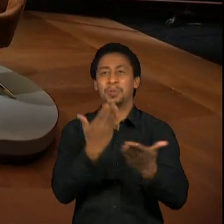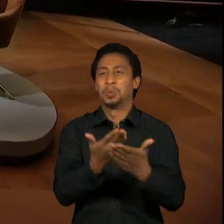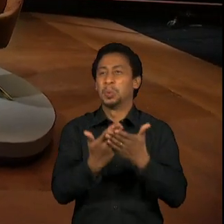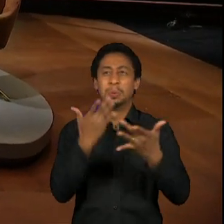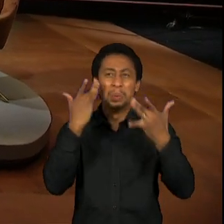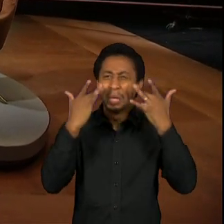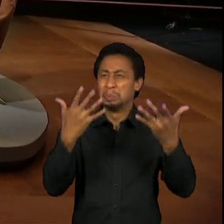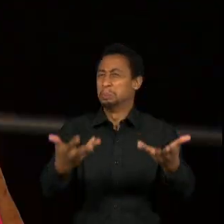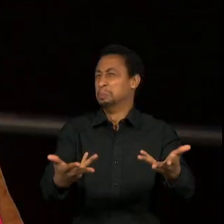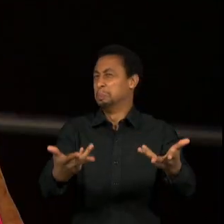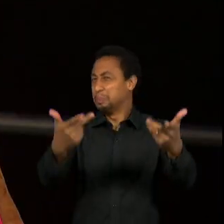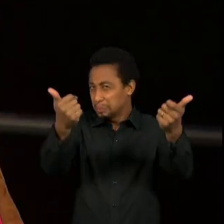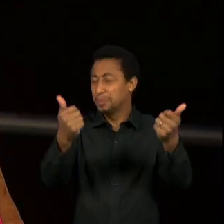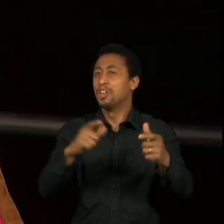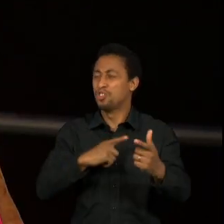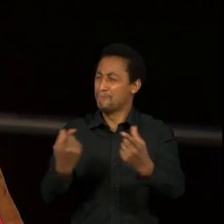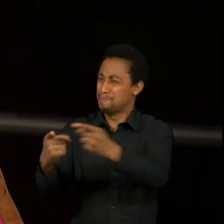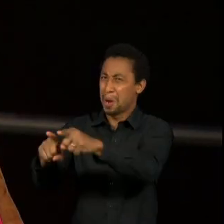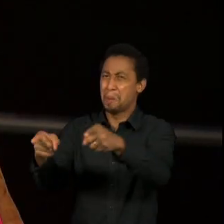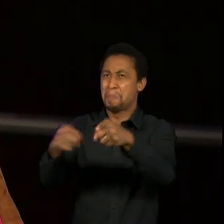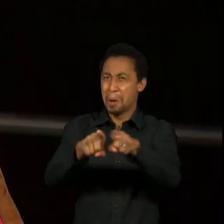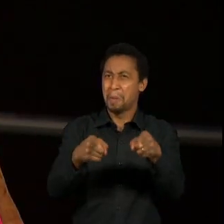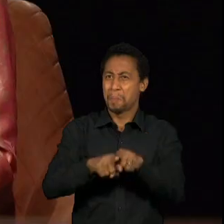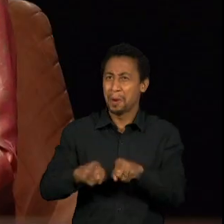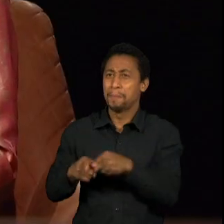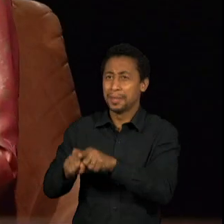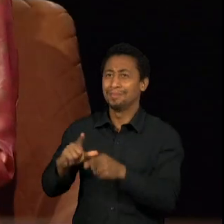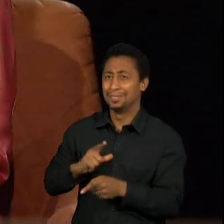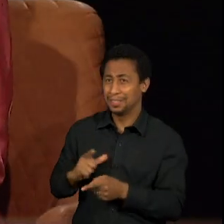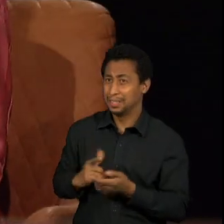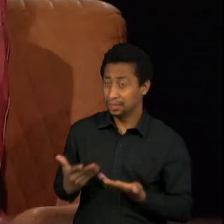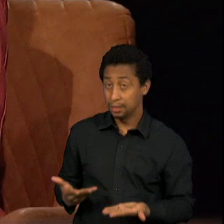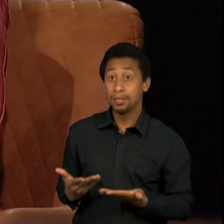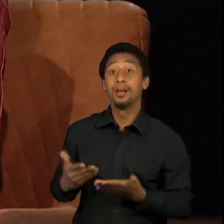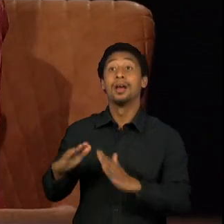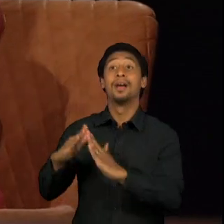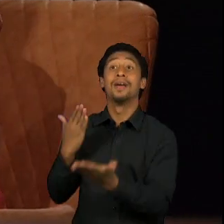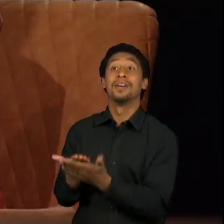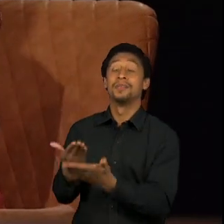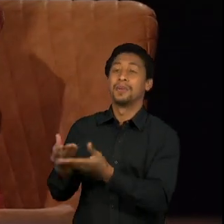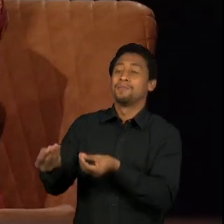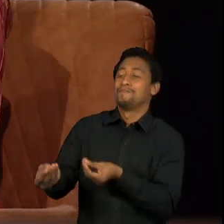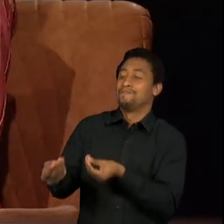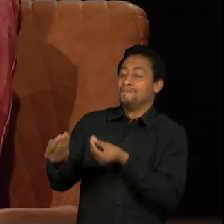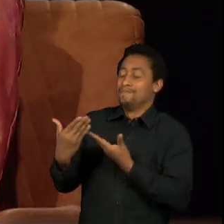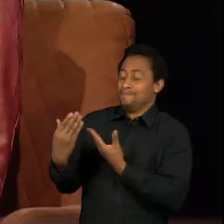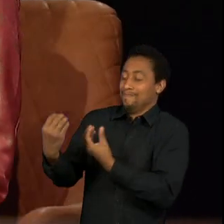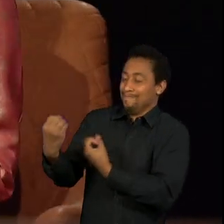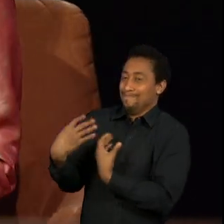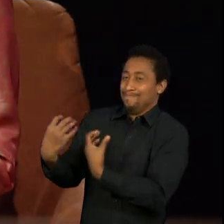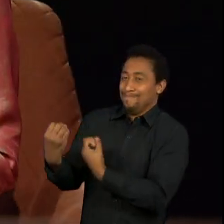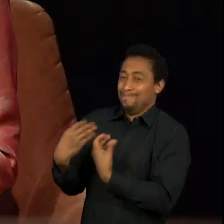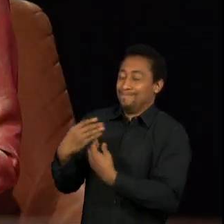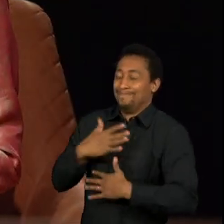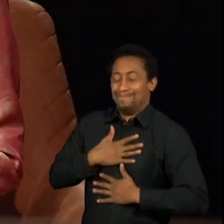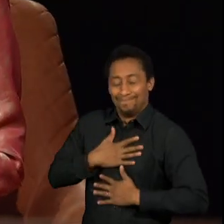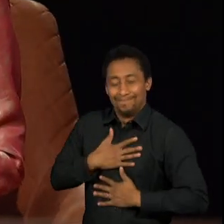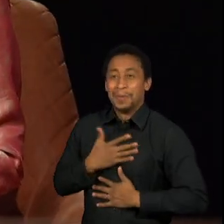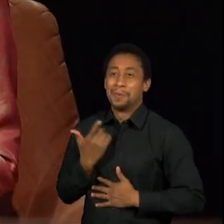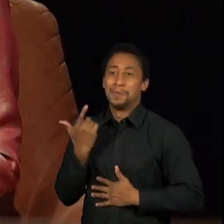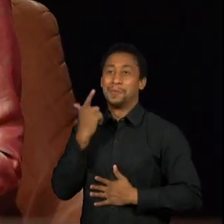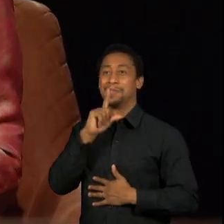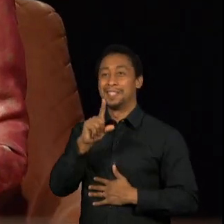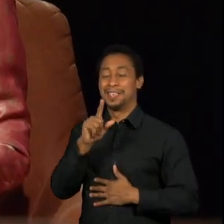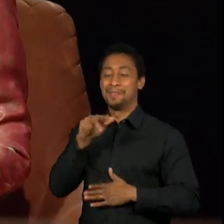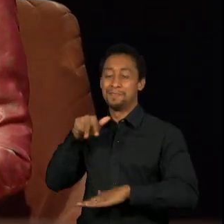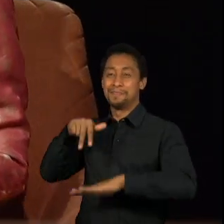Rockefeller Center. Então, foi uma escola extraordinária que me deu régua e compasso, como diz o Gil. Não é? Sem ela, eu